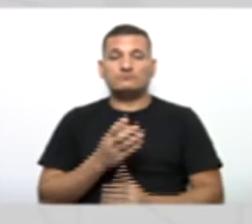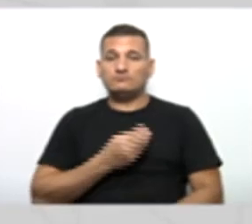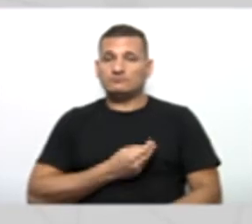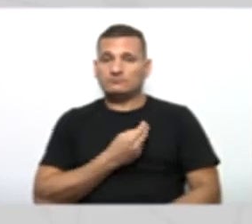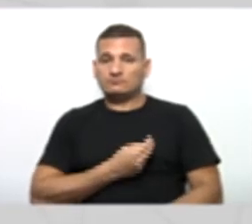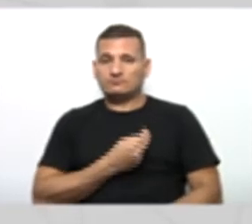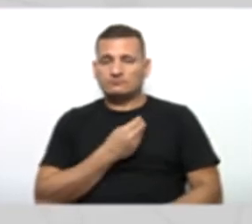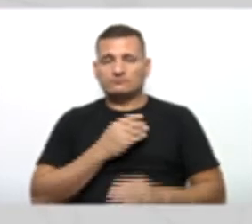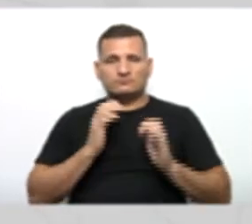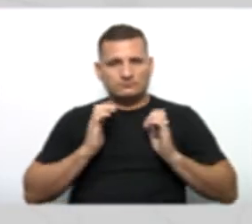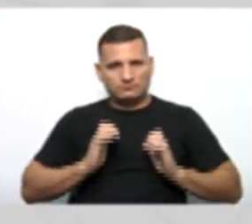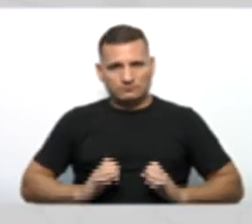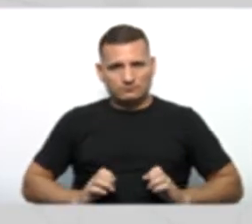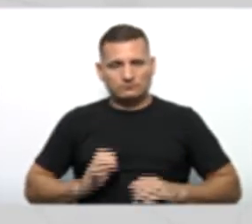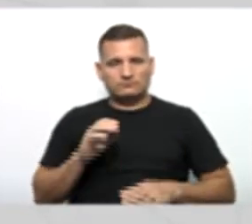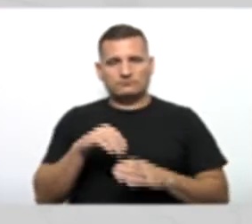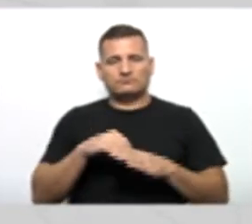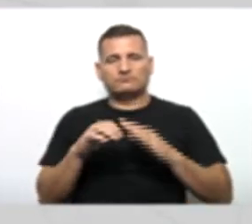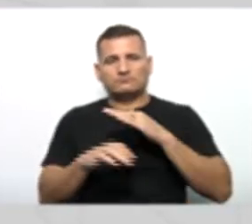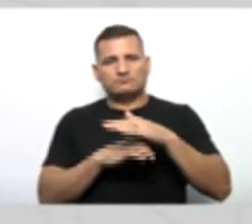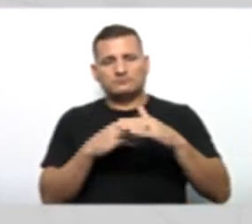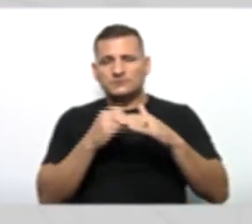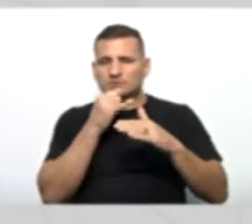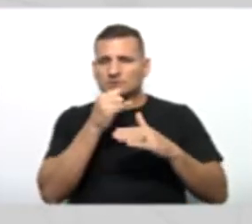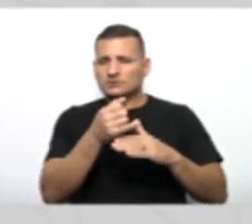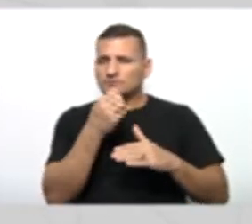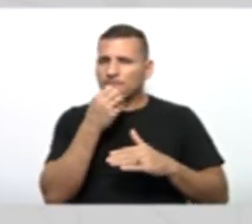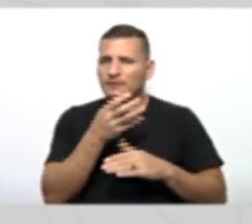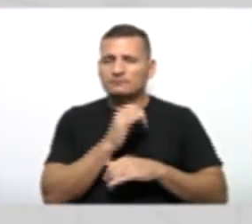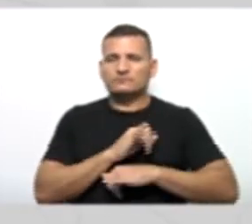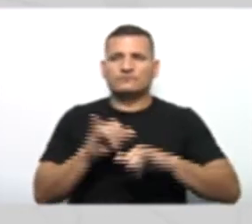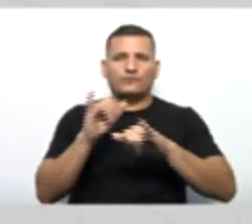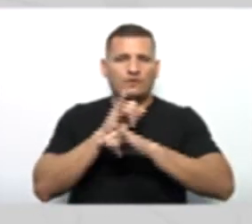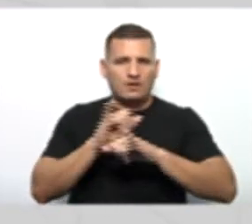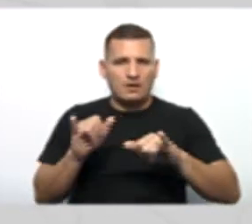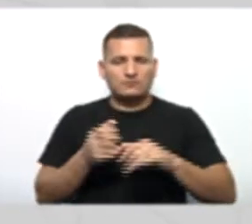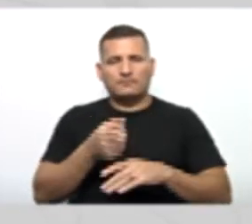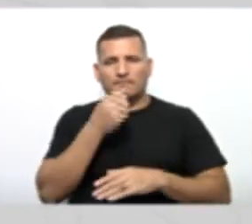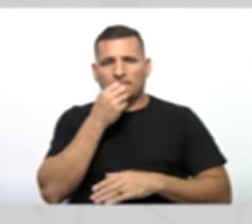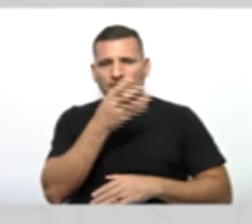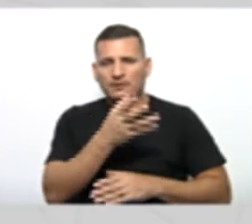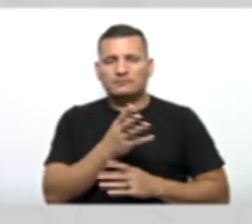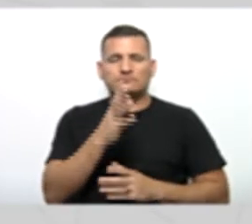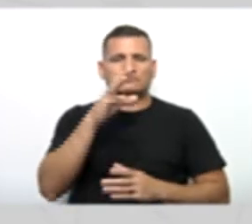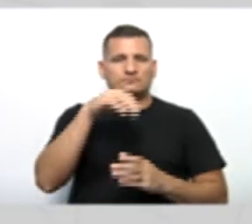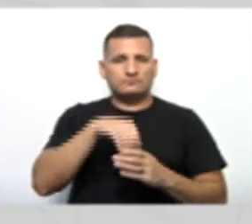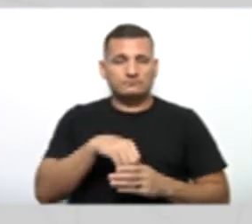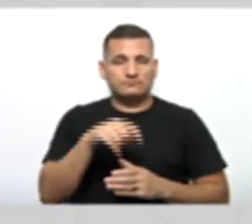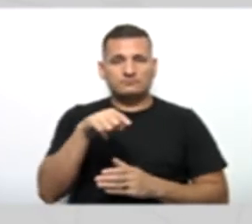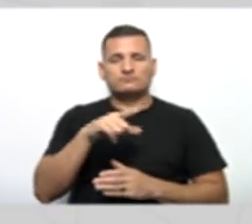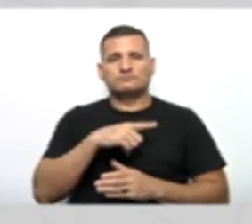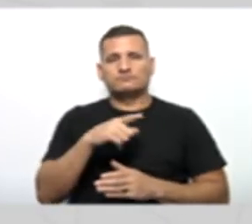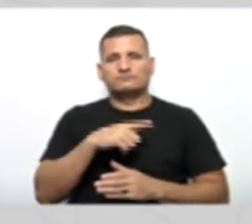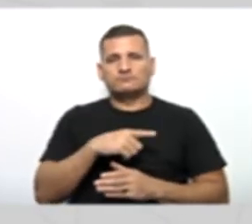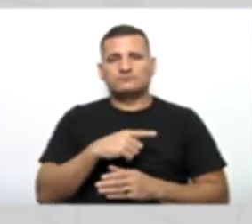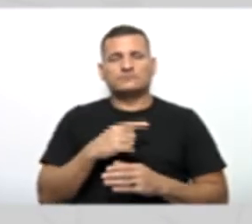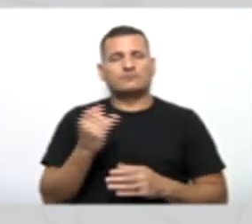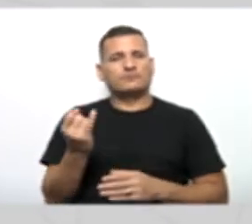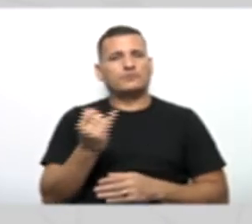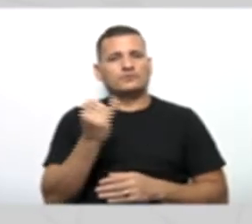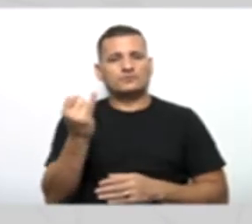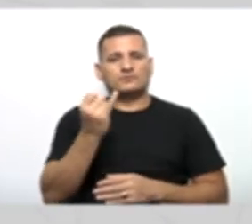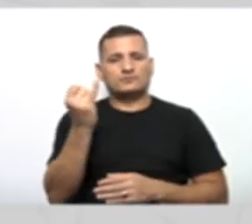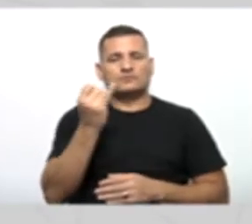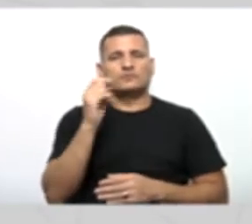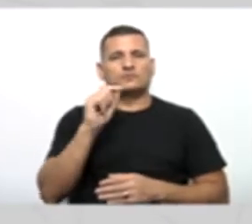e profissional se bem implantados e advogados revela-se essencial ao estabelecimento de